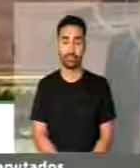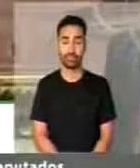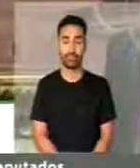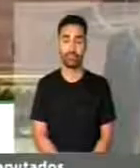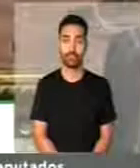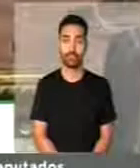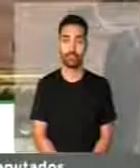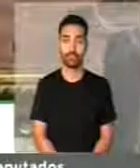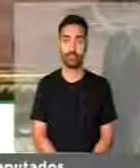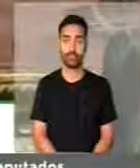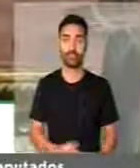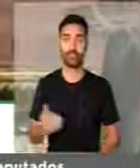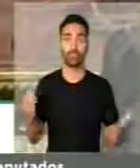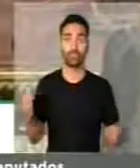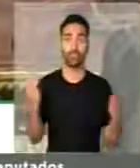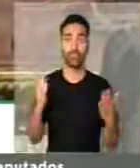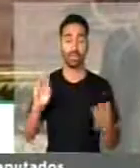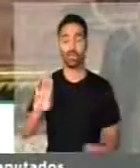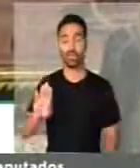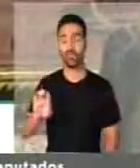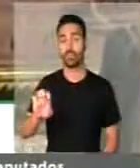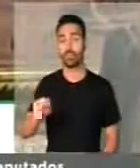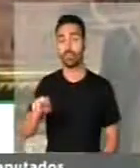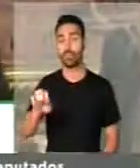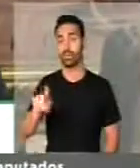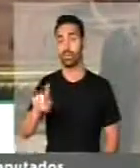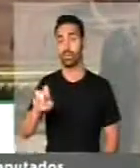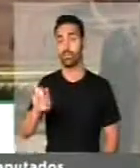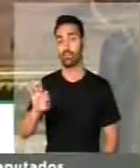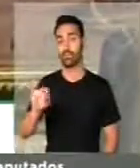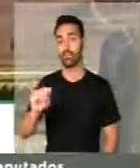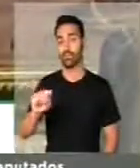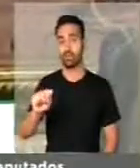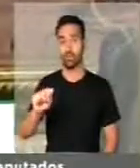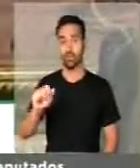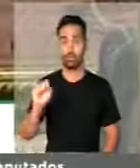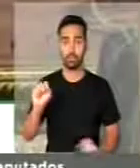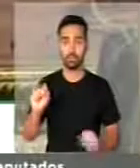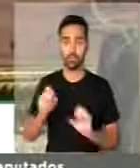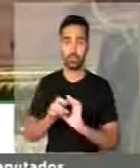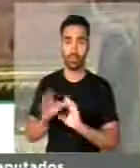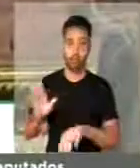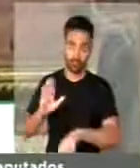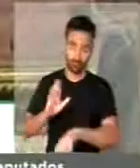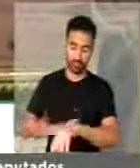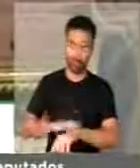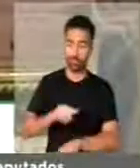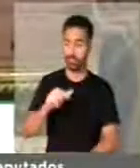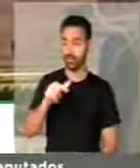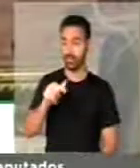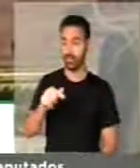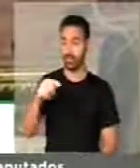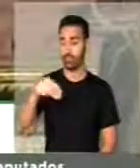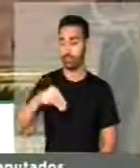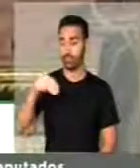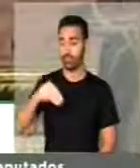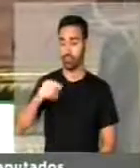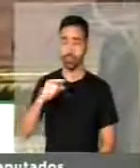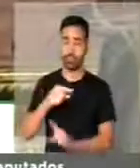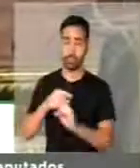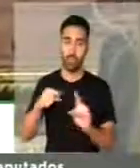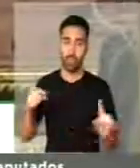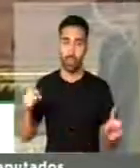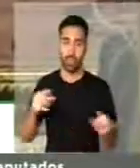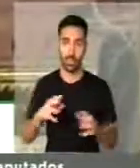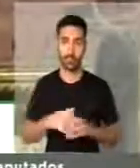Passo a palavra à deputada Benedita da Silva pelo prazo de até 7 minutos e meio. Senhor presidente, senhoras